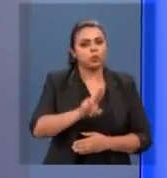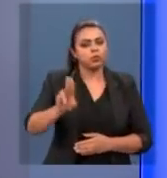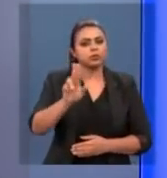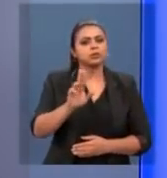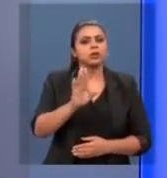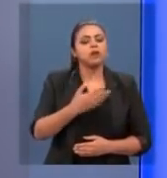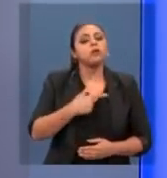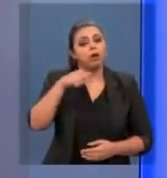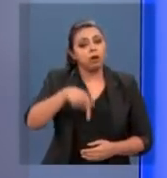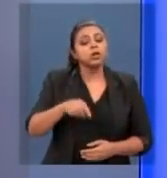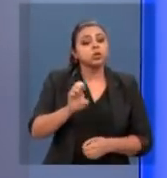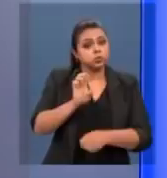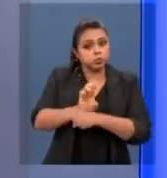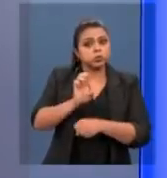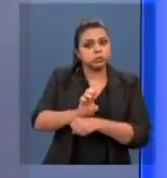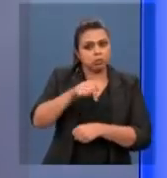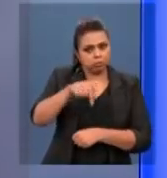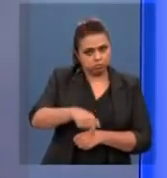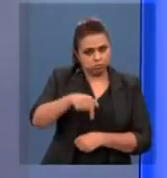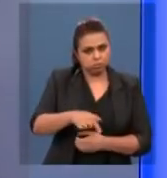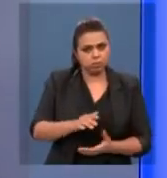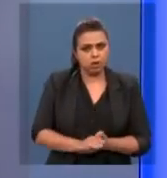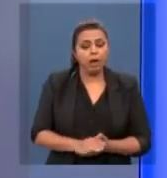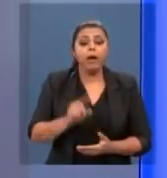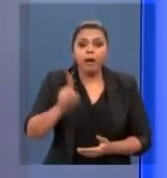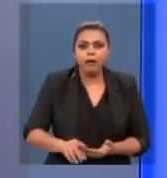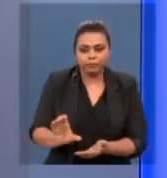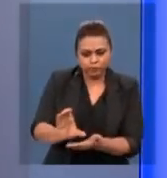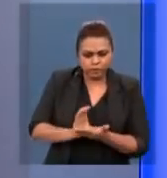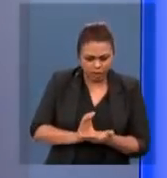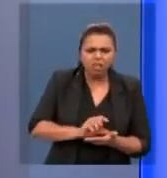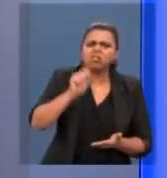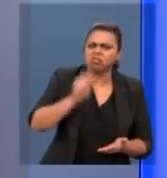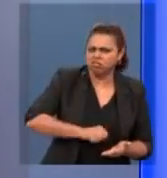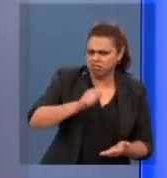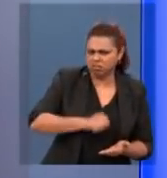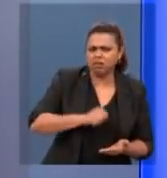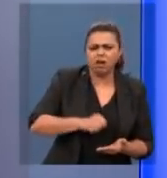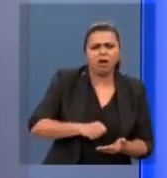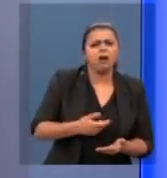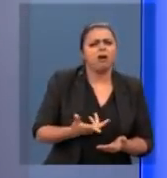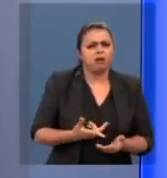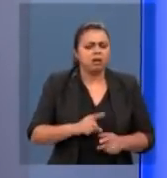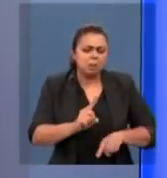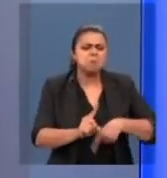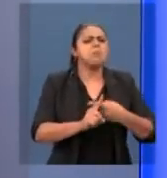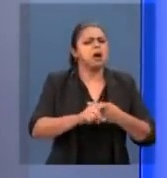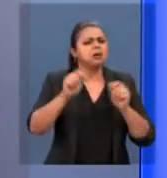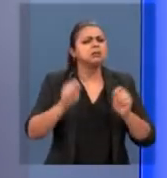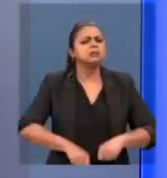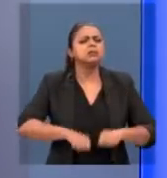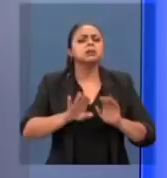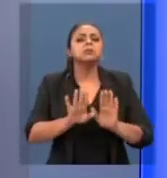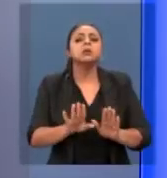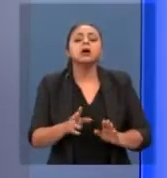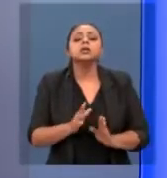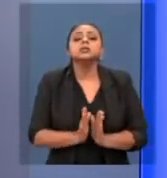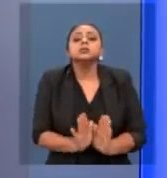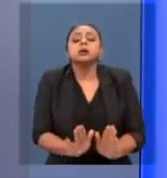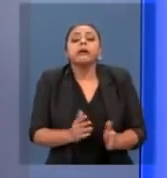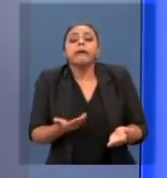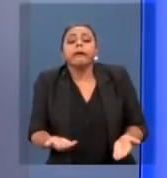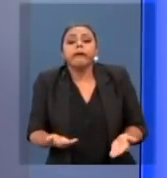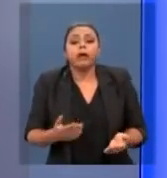estadual talvez inclusive dinheiro a mais poderia fazer mais até com do que isso mas no nosso no nosso